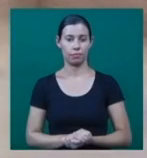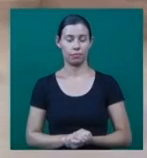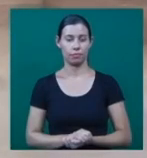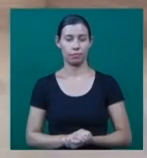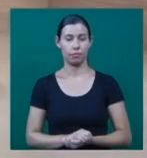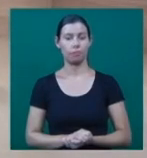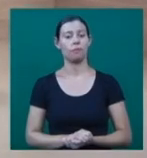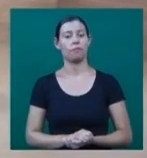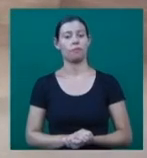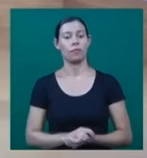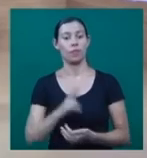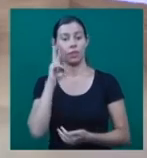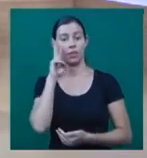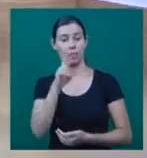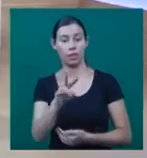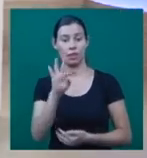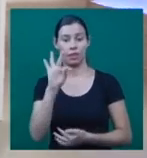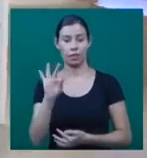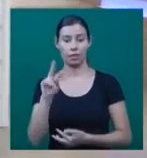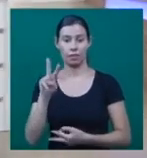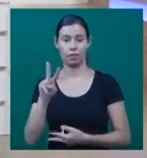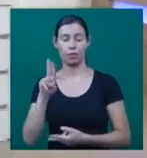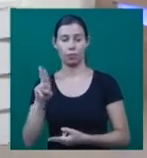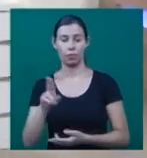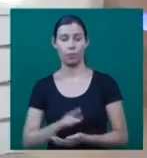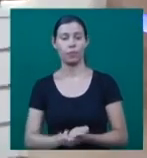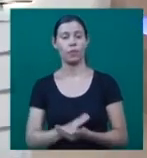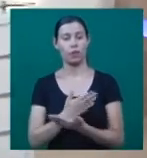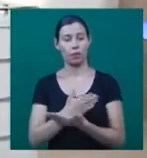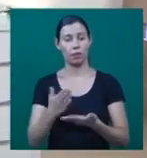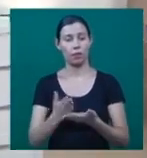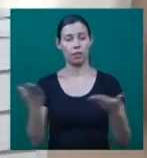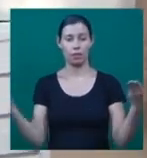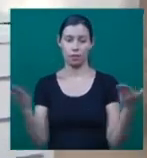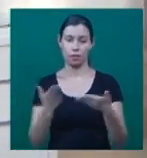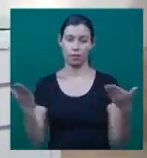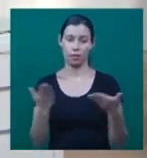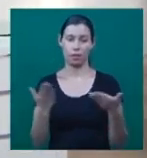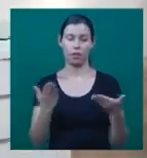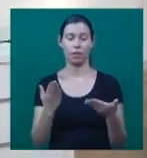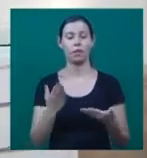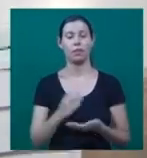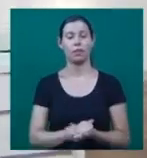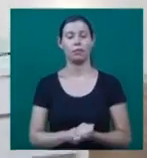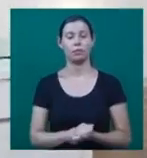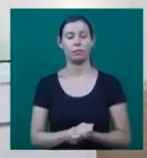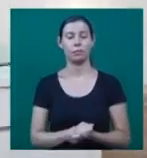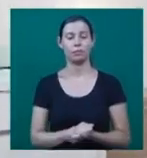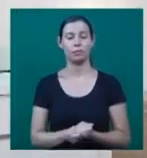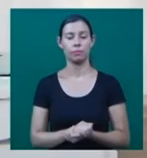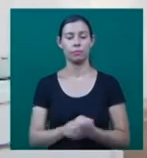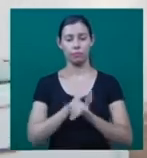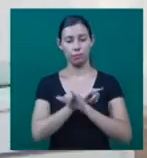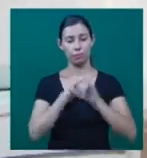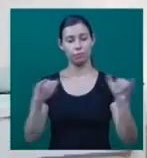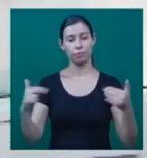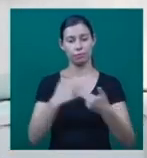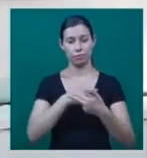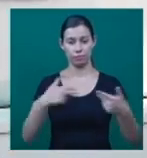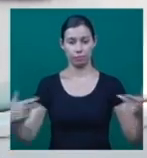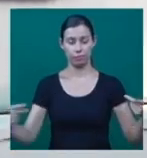Olá para você que acompanha a programação da TV Universitária. Boa noite. Começa agora o nosso TV Notícias e com muita informação para você aí de